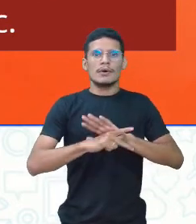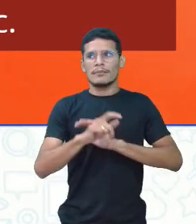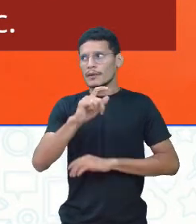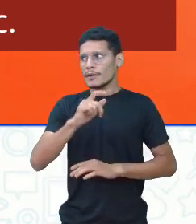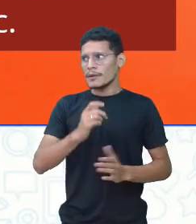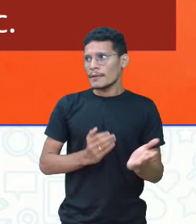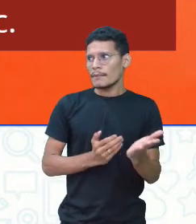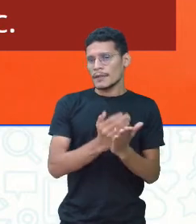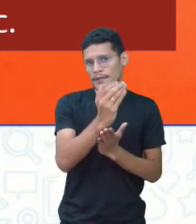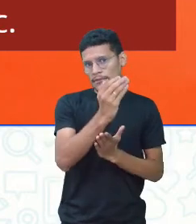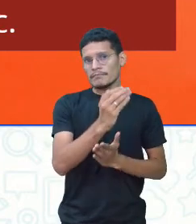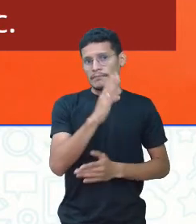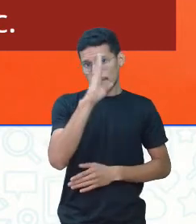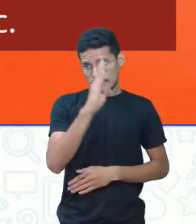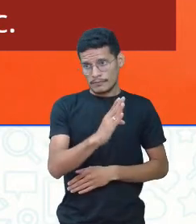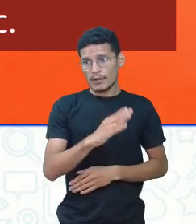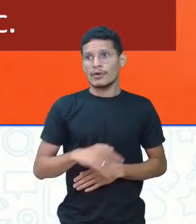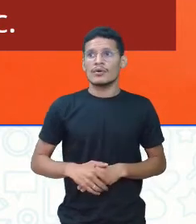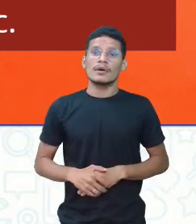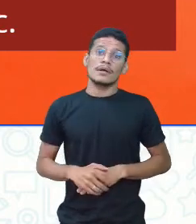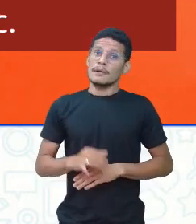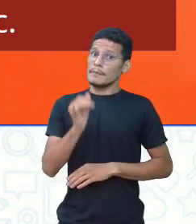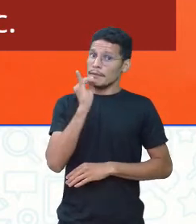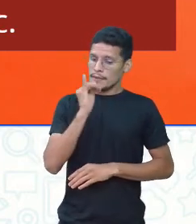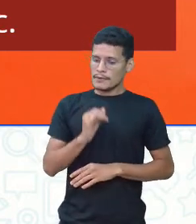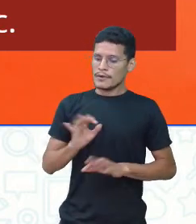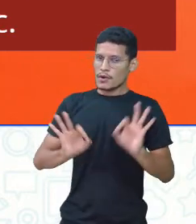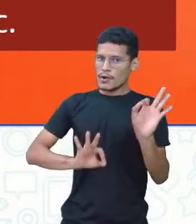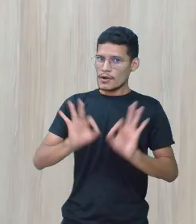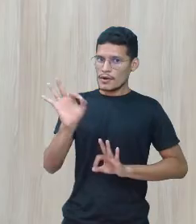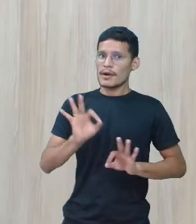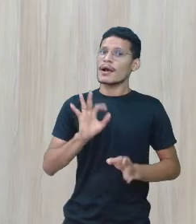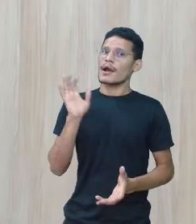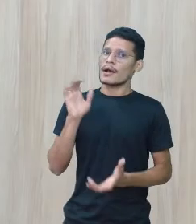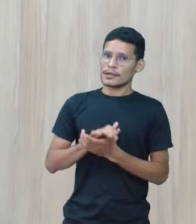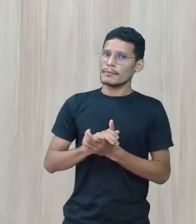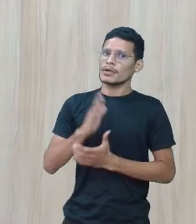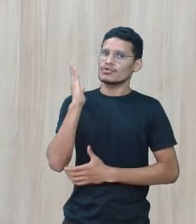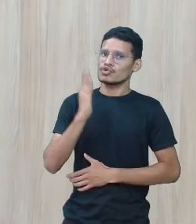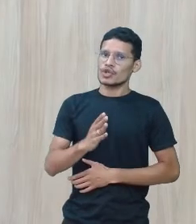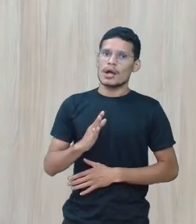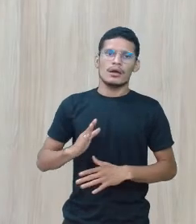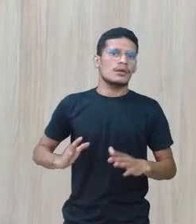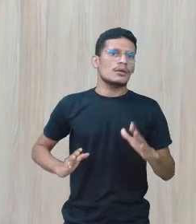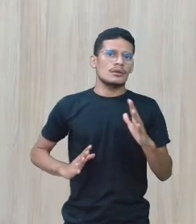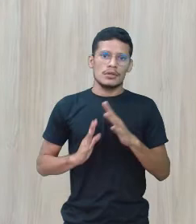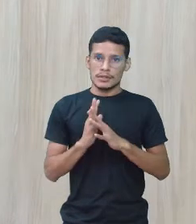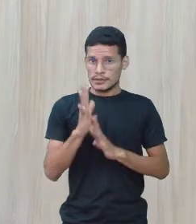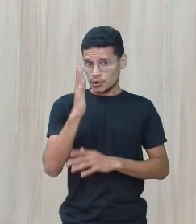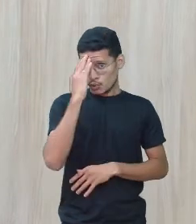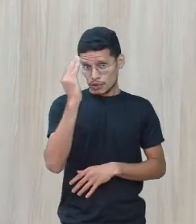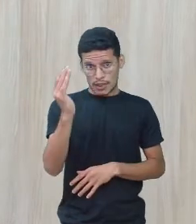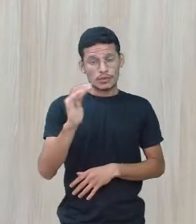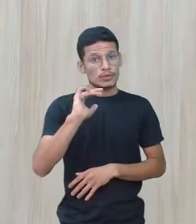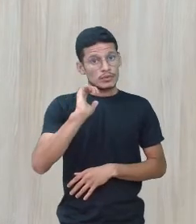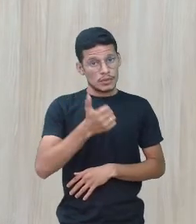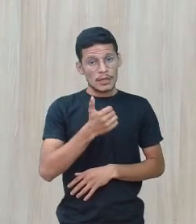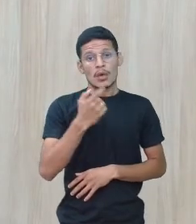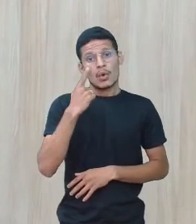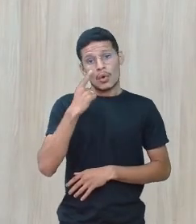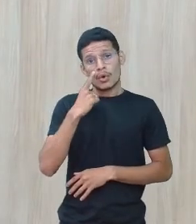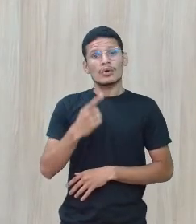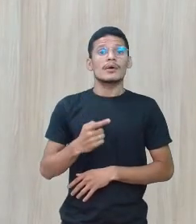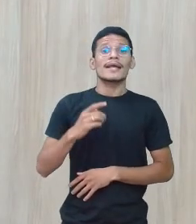Então, conforme os planos, o casamento foi um sucesso. A principal aqui qual é? O casamento foi